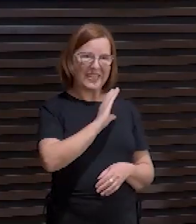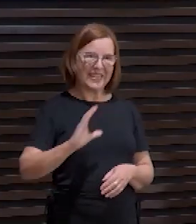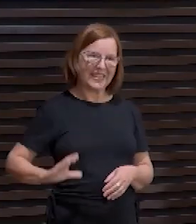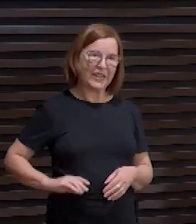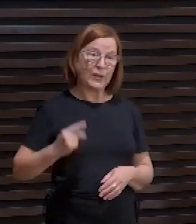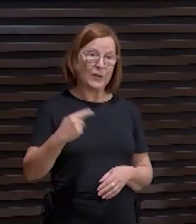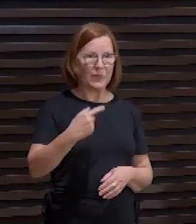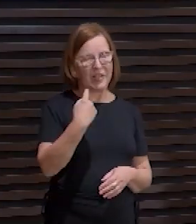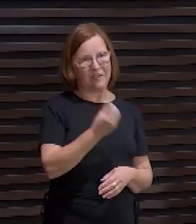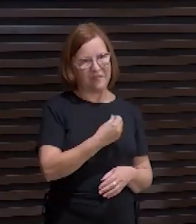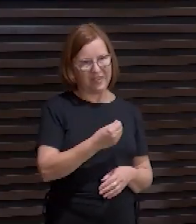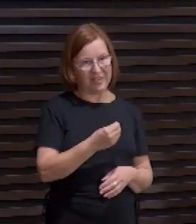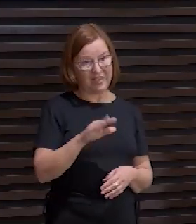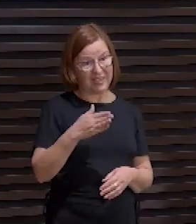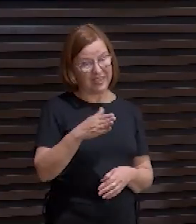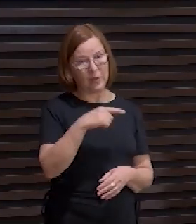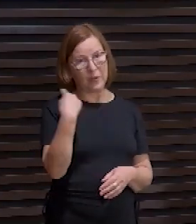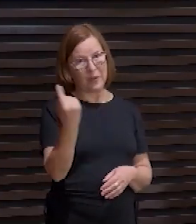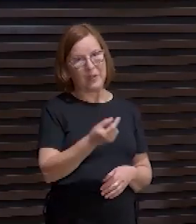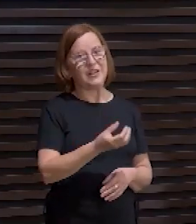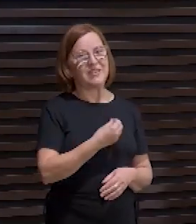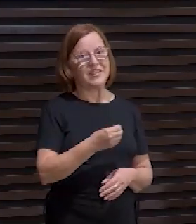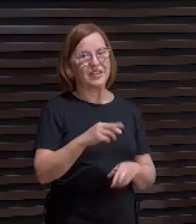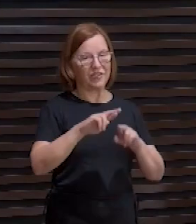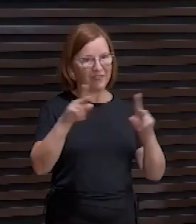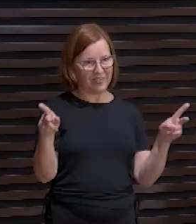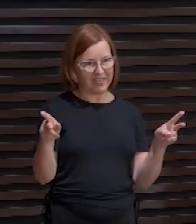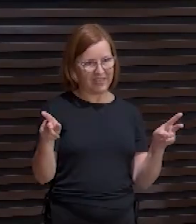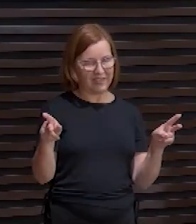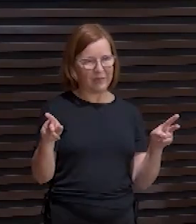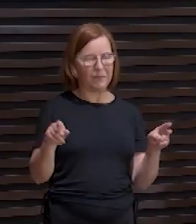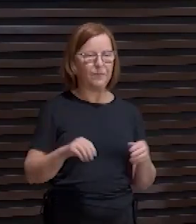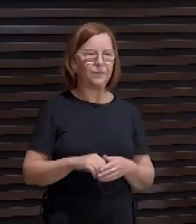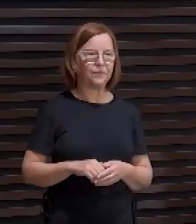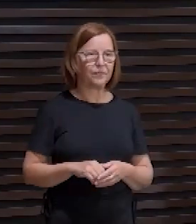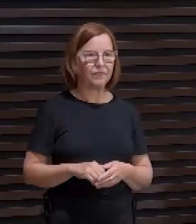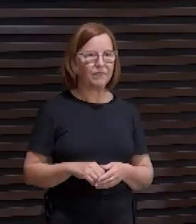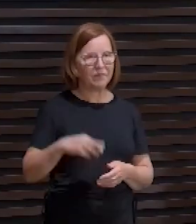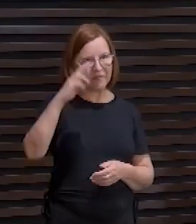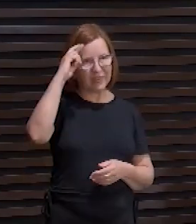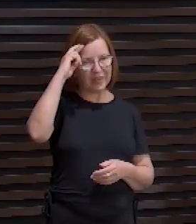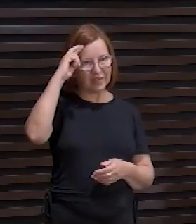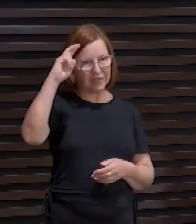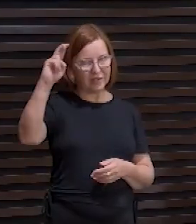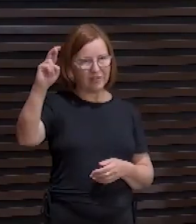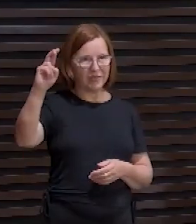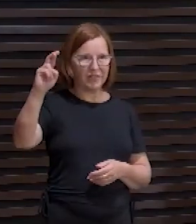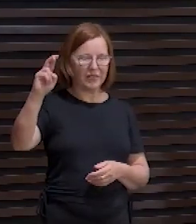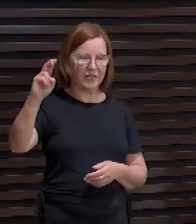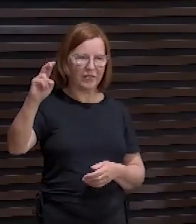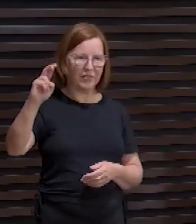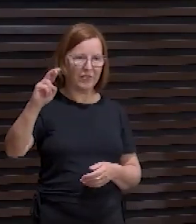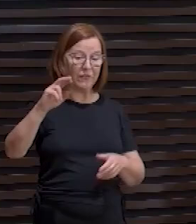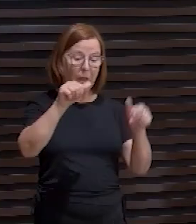muito diferente. E nós seremos vasos de honra na mão do oleiro. O Senhor vai te usar na ministração da palavra